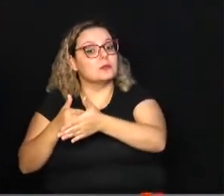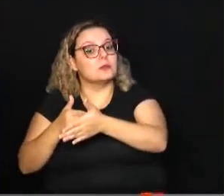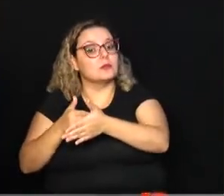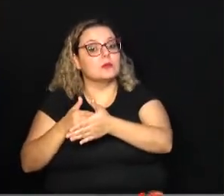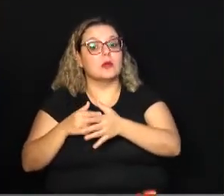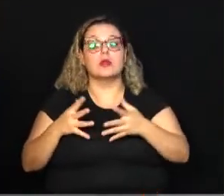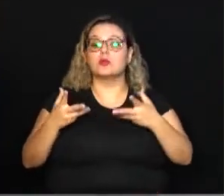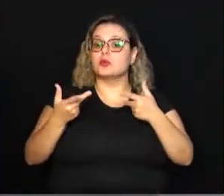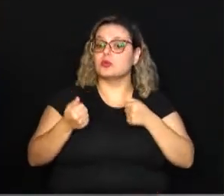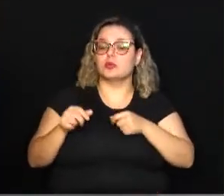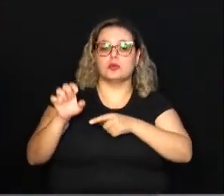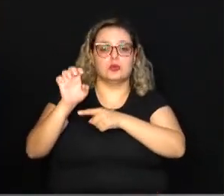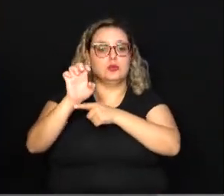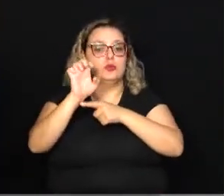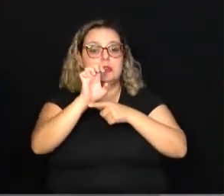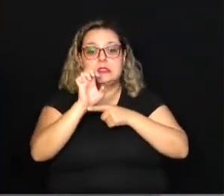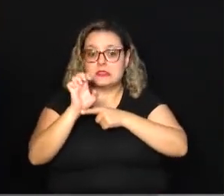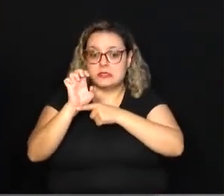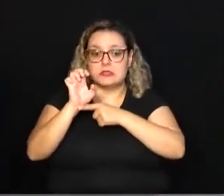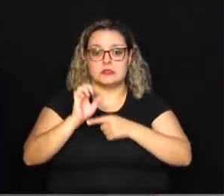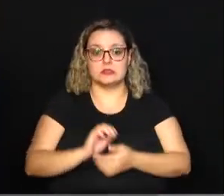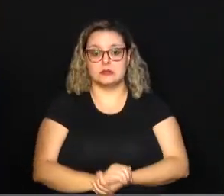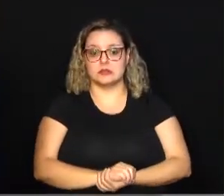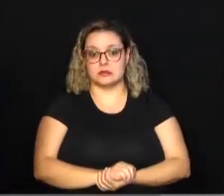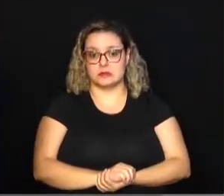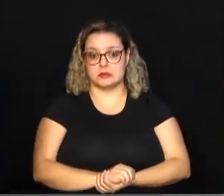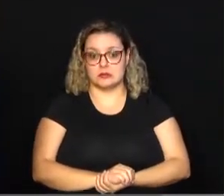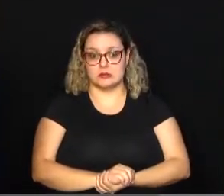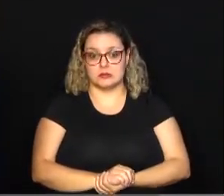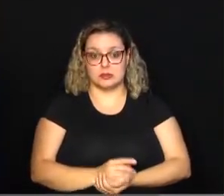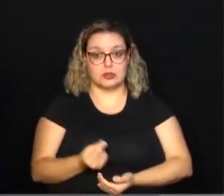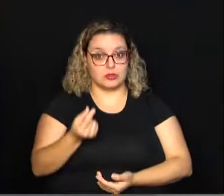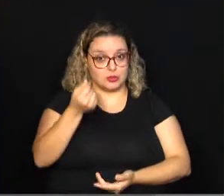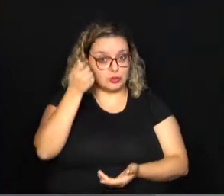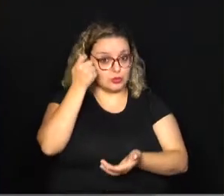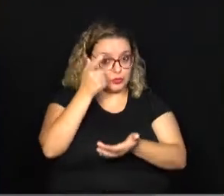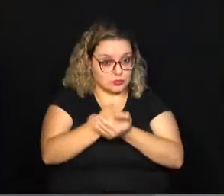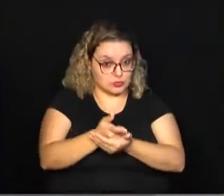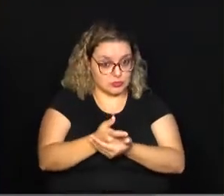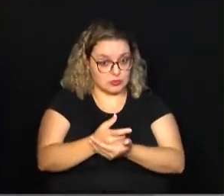estado todo, e o custo da operação, da compra,